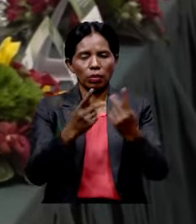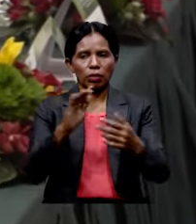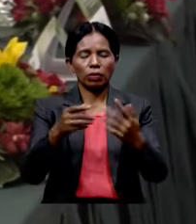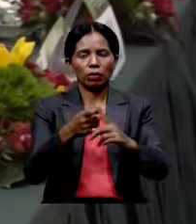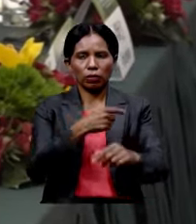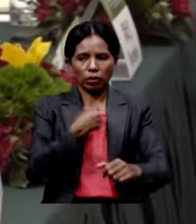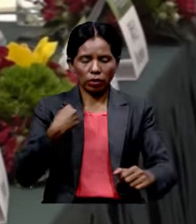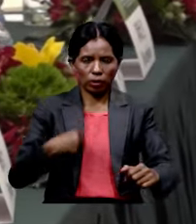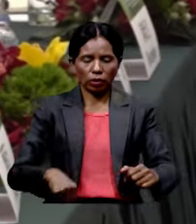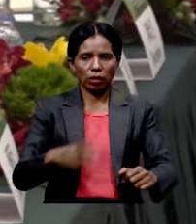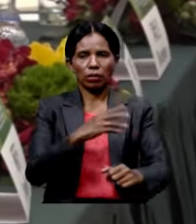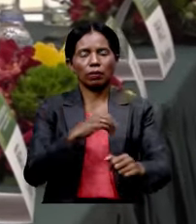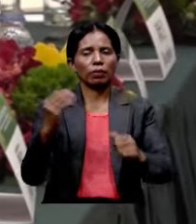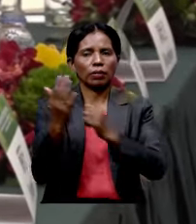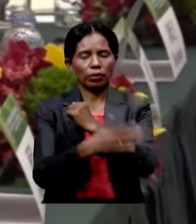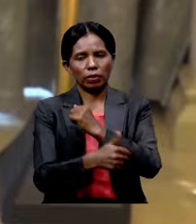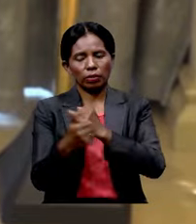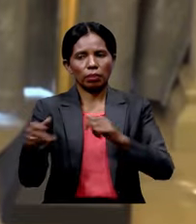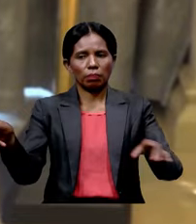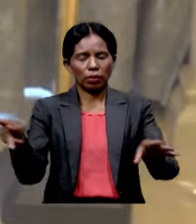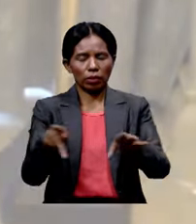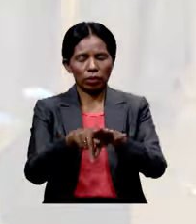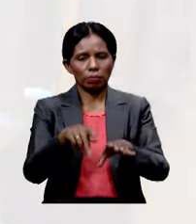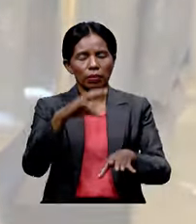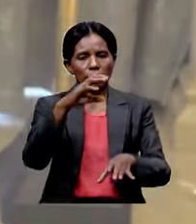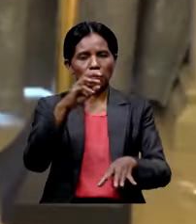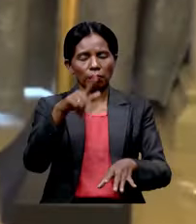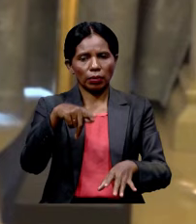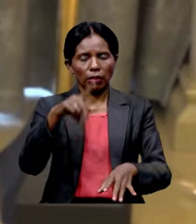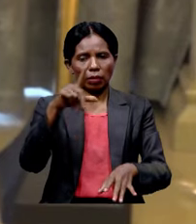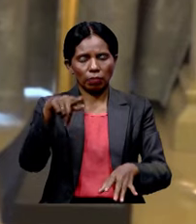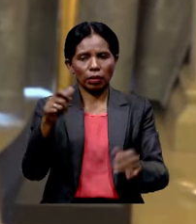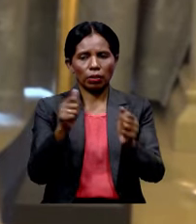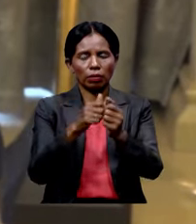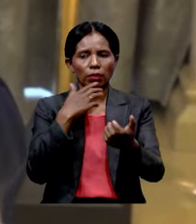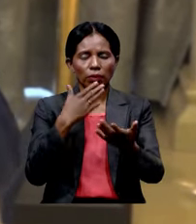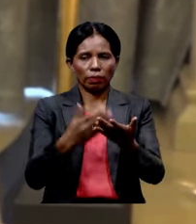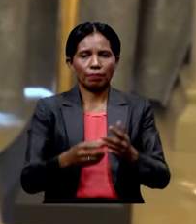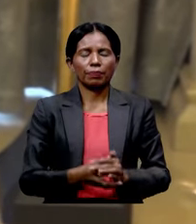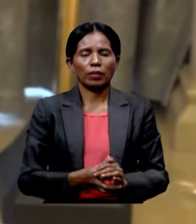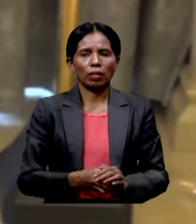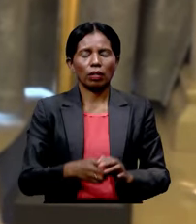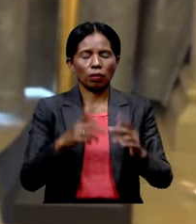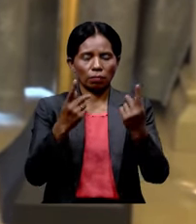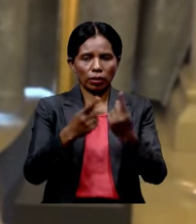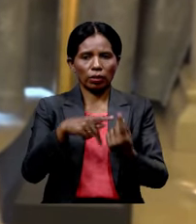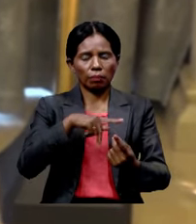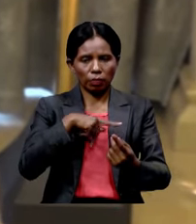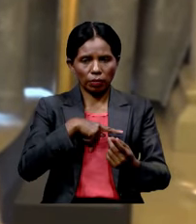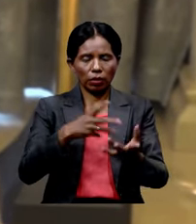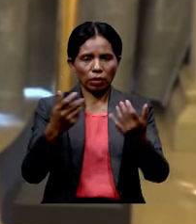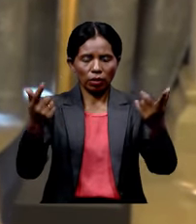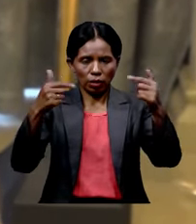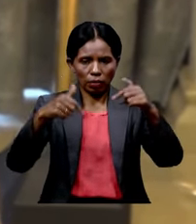sina, no nasang sira nebe, hola parte CPLP hodiak. Nune, é setor privado esta vez, mos